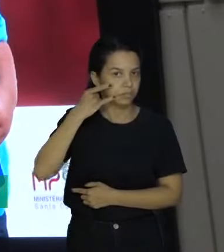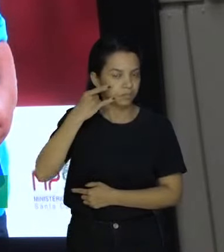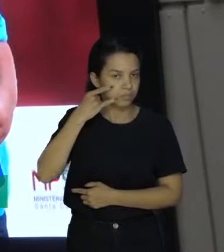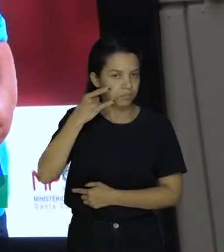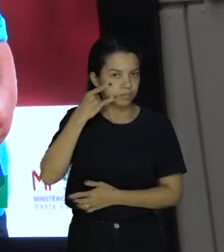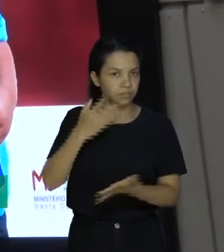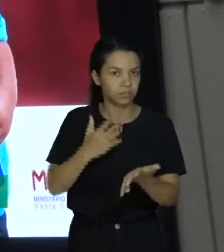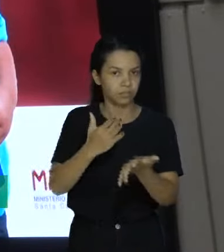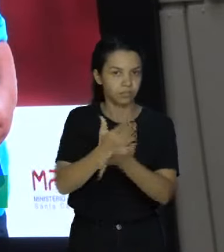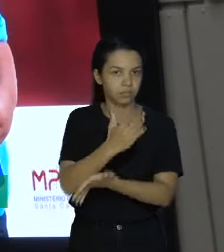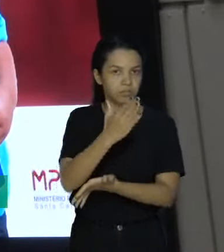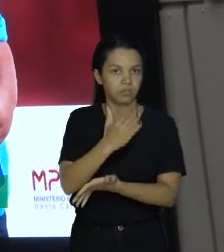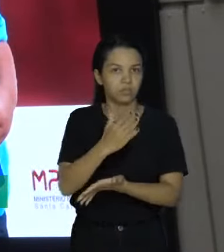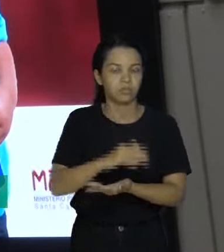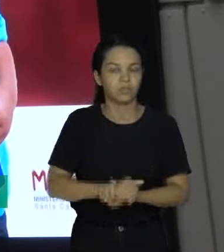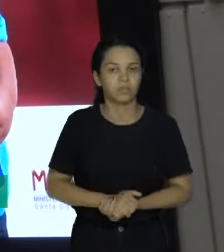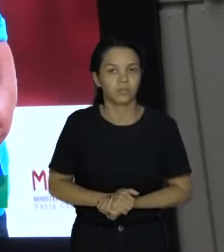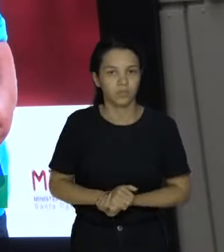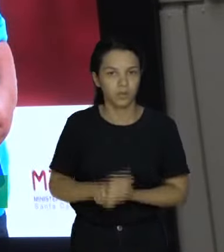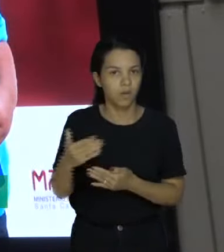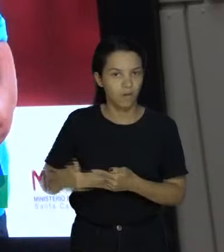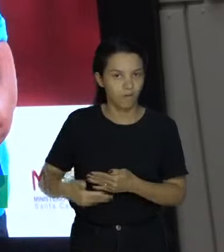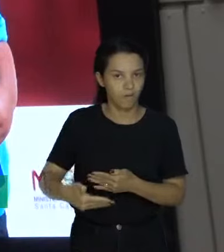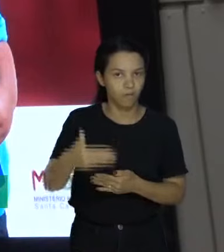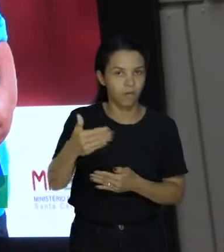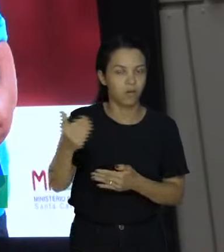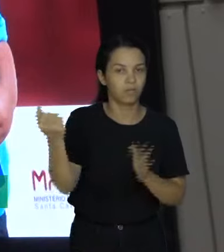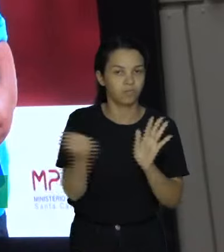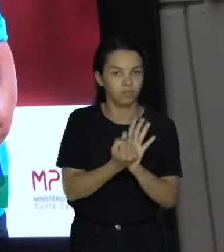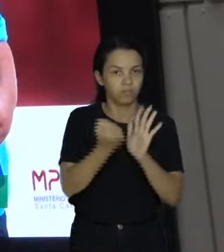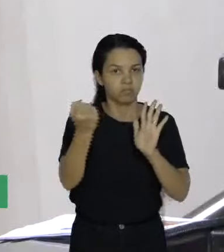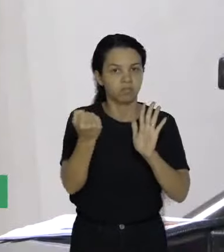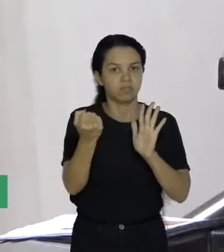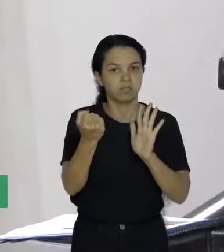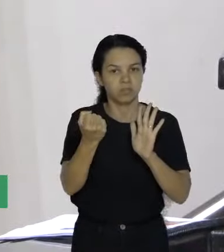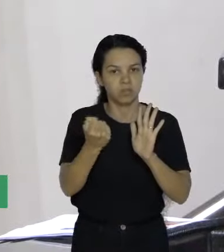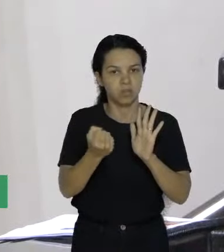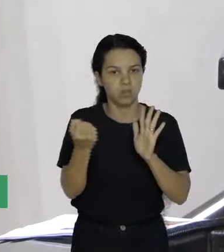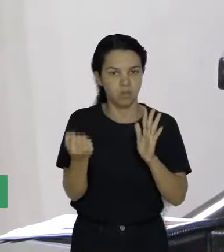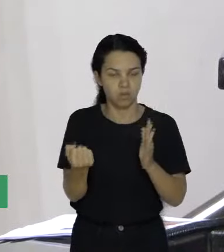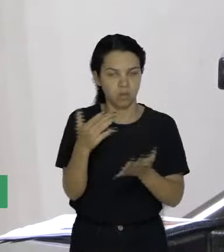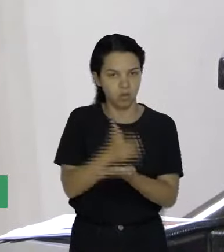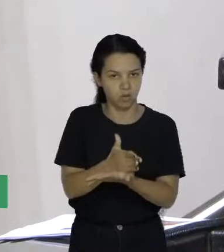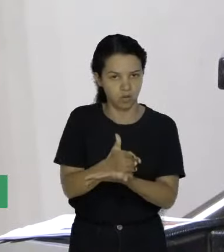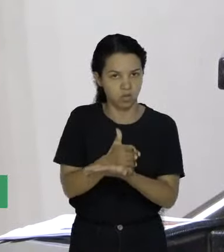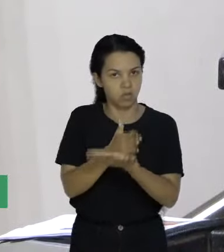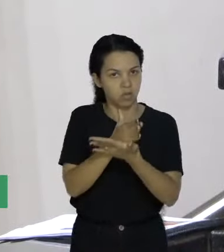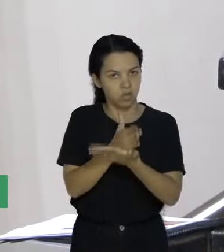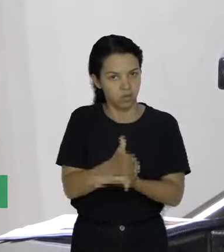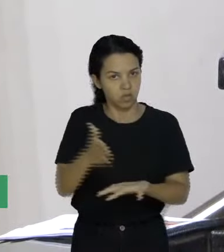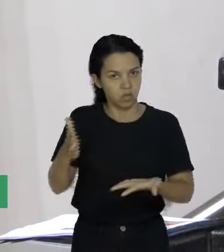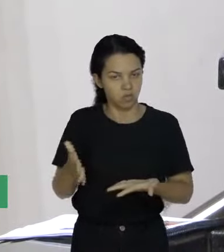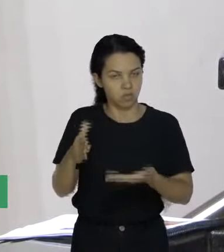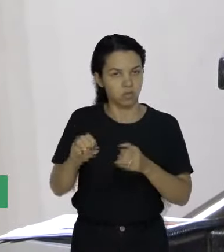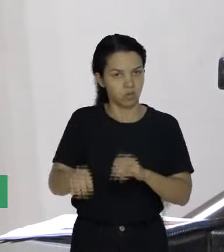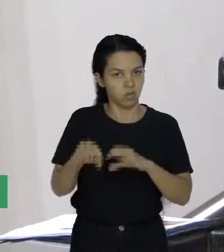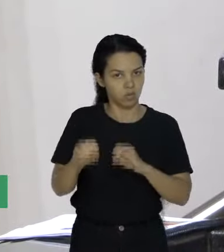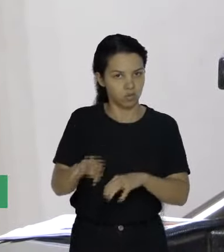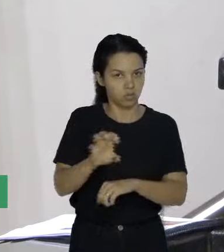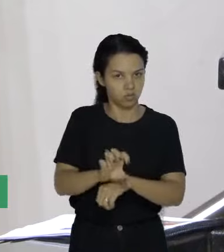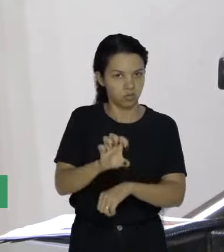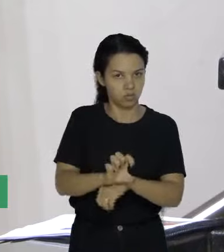aprovação daquele que vai ser um Marco um Marco divisor da Educação no Estado de Santa